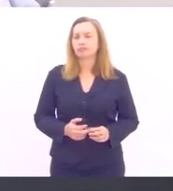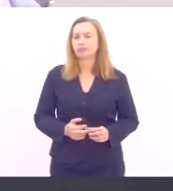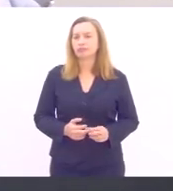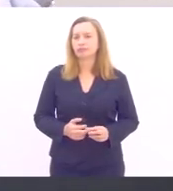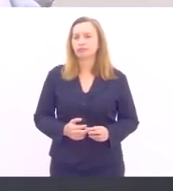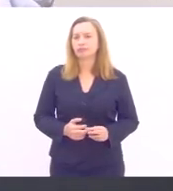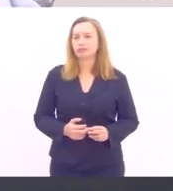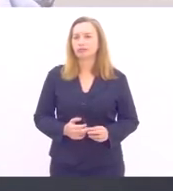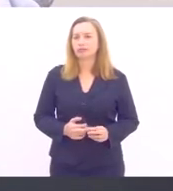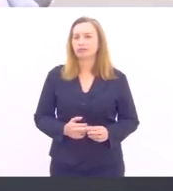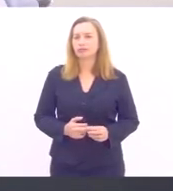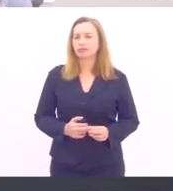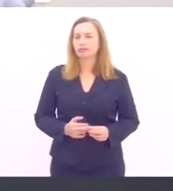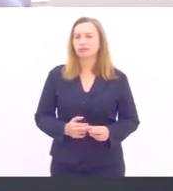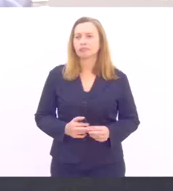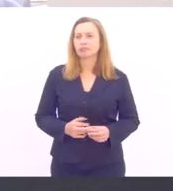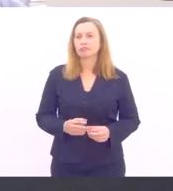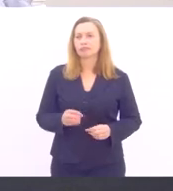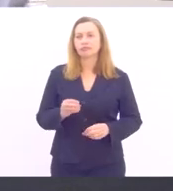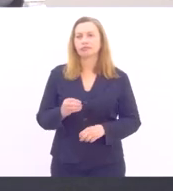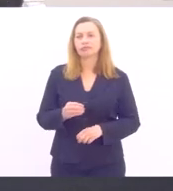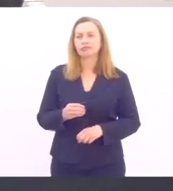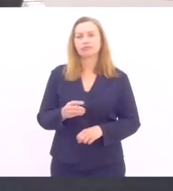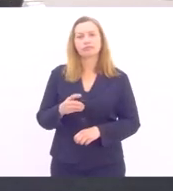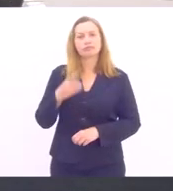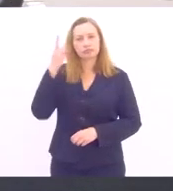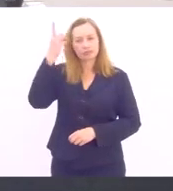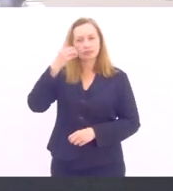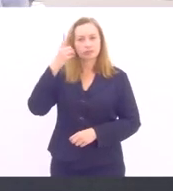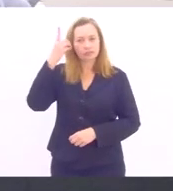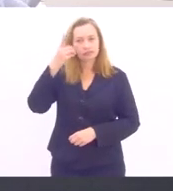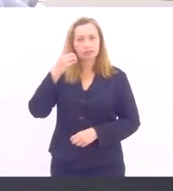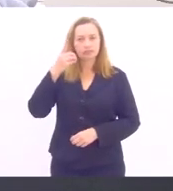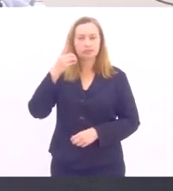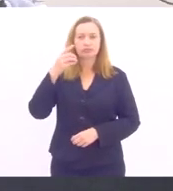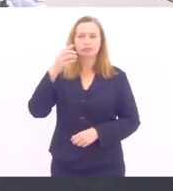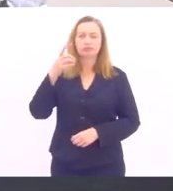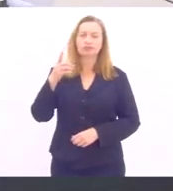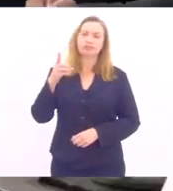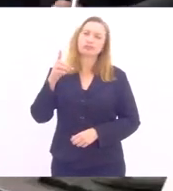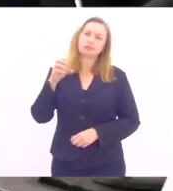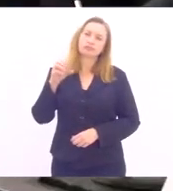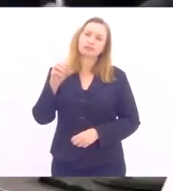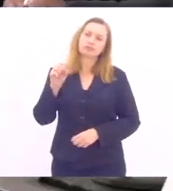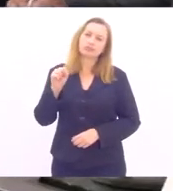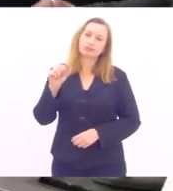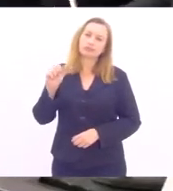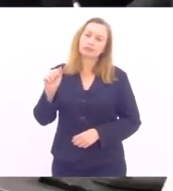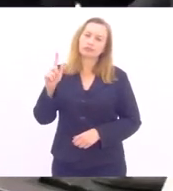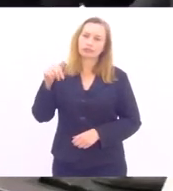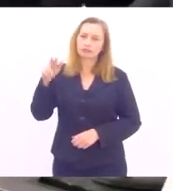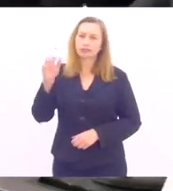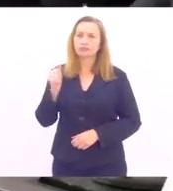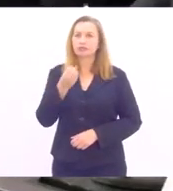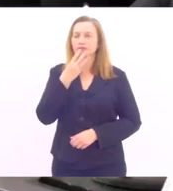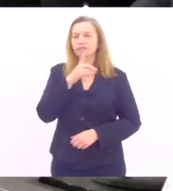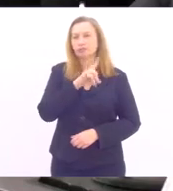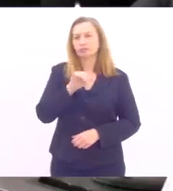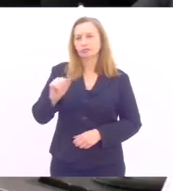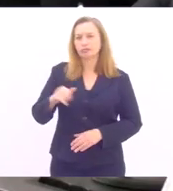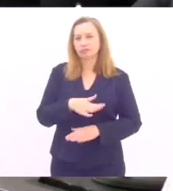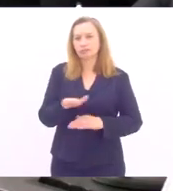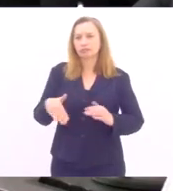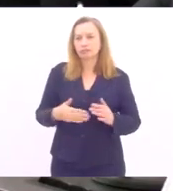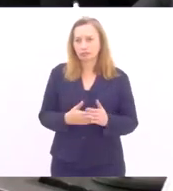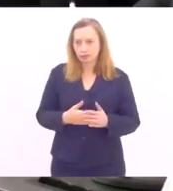Gostaria de passar a palavra agora para o coronel Salema, deputado. Coronel Salema. Gente, bom dia a todos. Saudando aqui